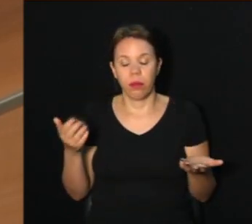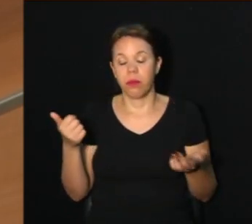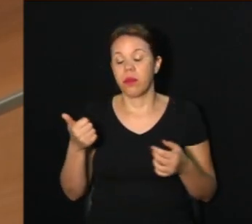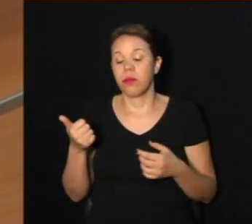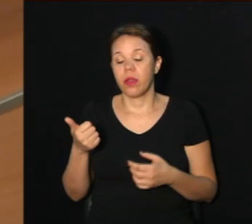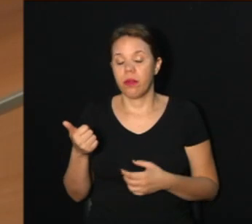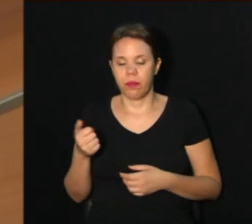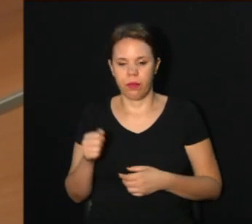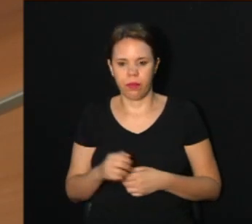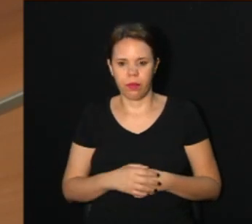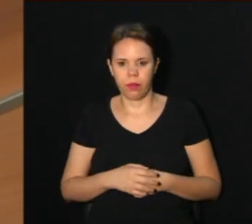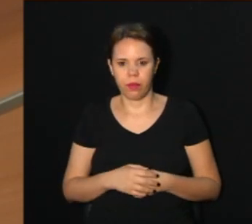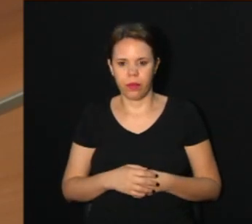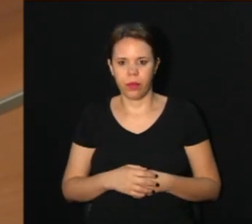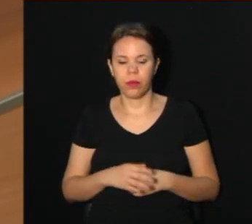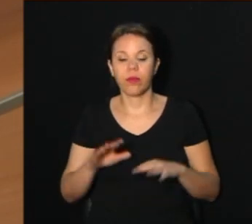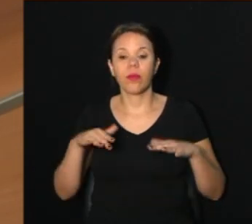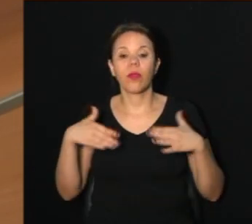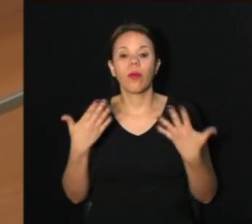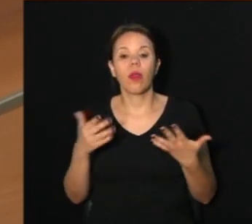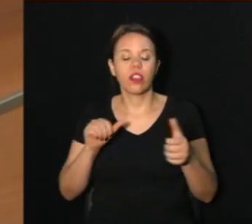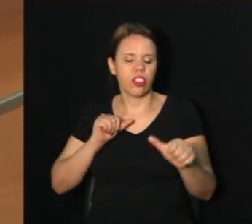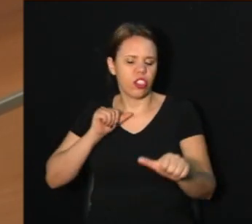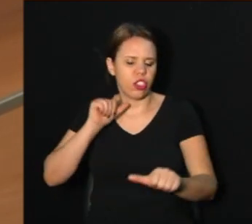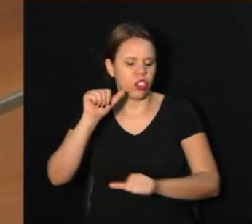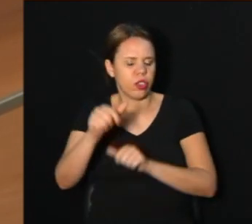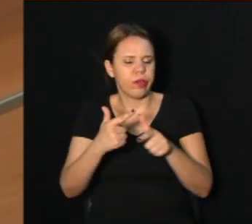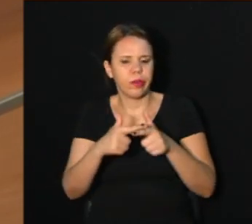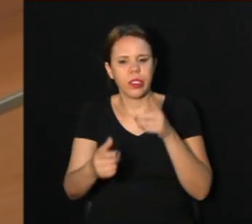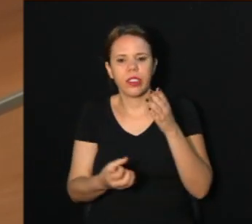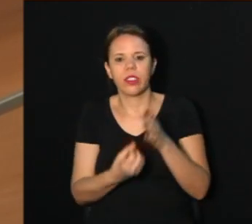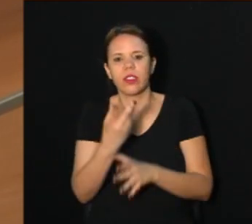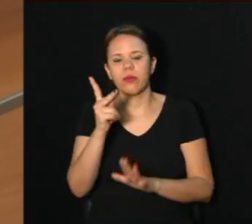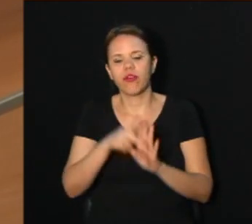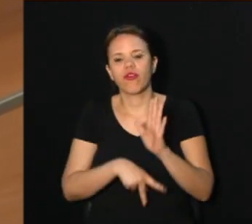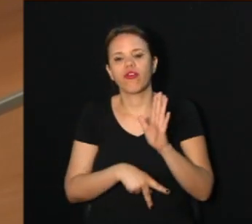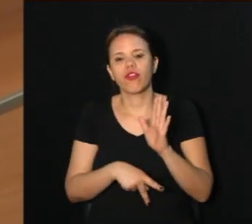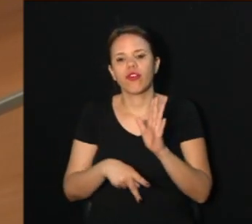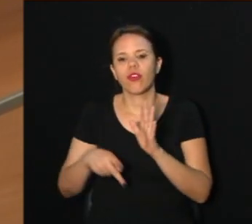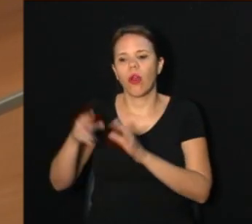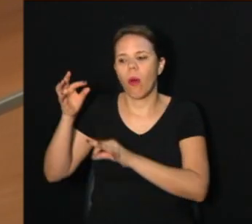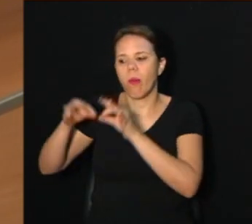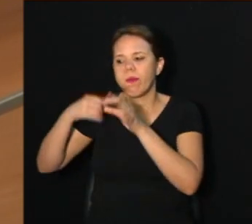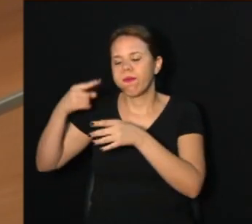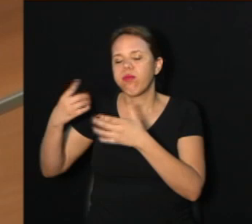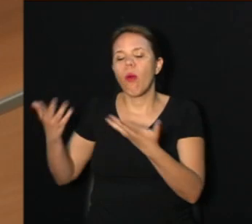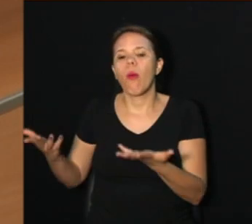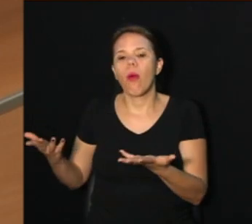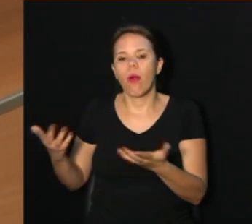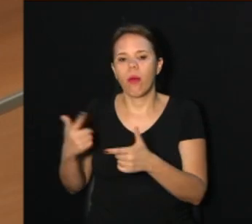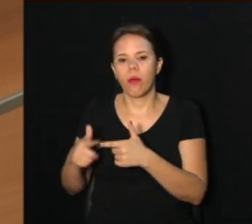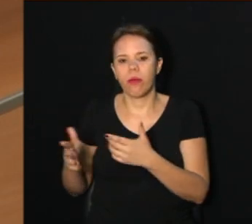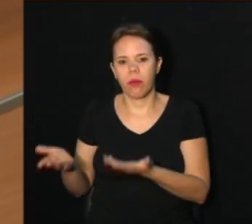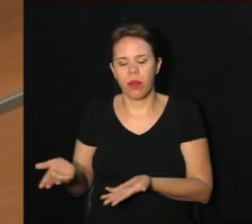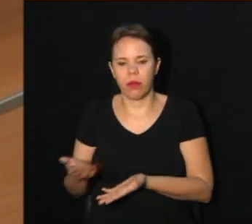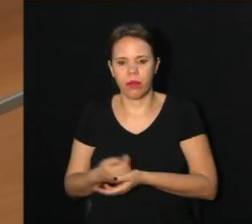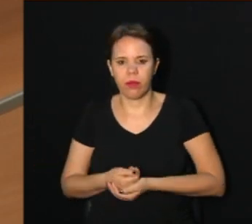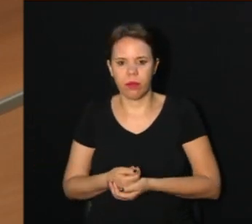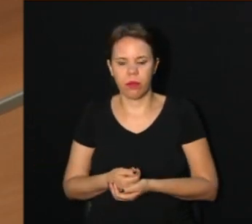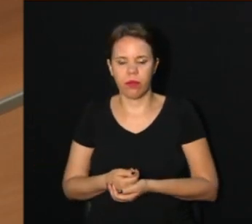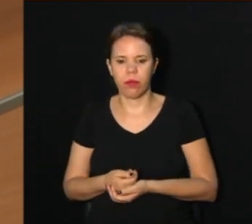Primeiro, qual é o impacto da criação desse projeto dos procuradores? Qual é o impacto disso?